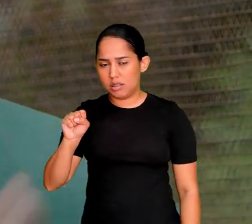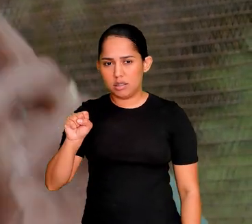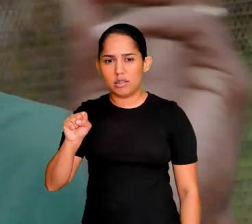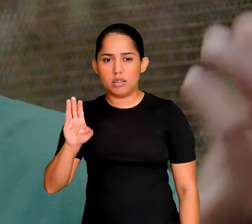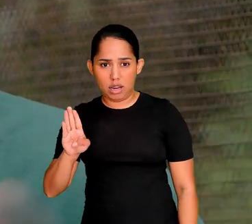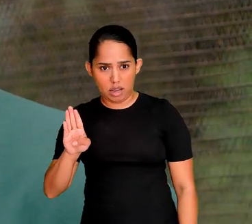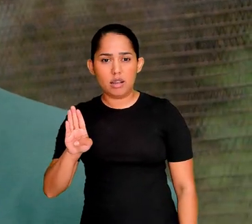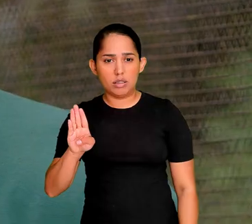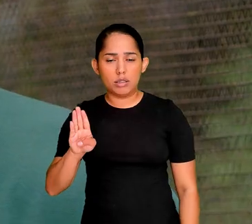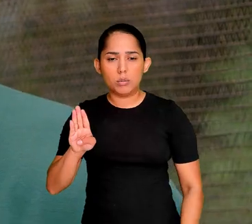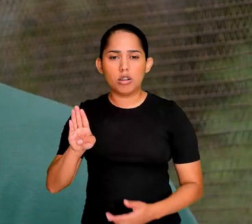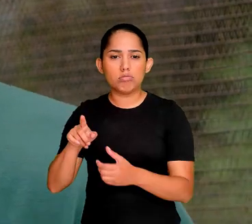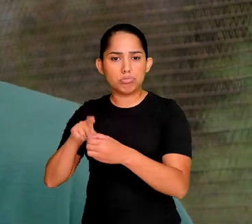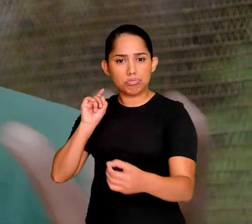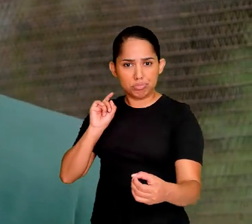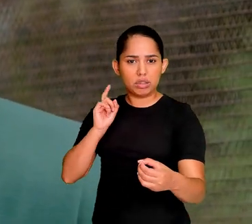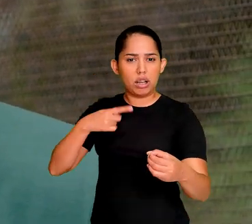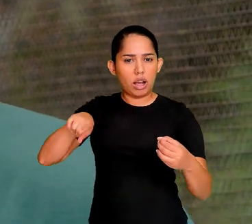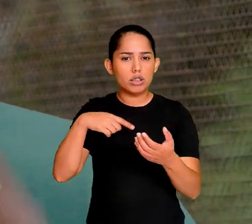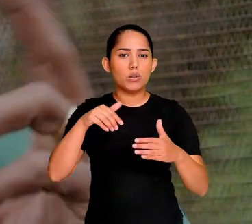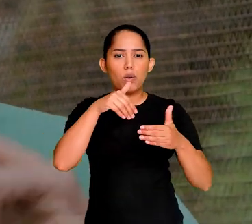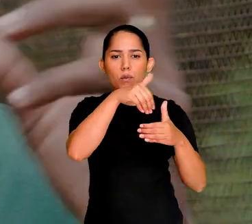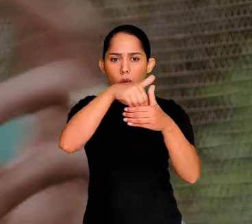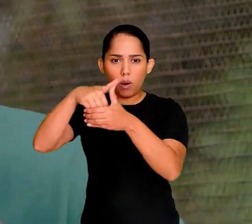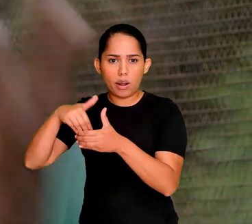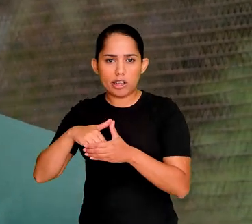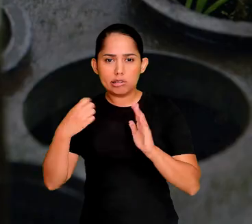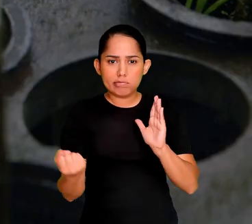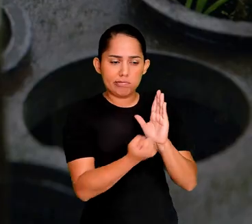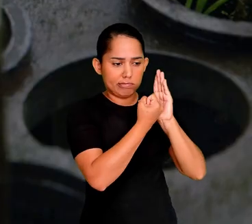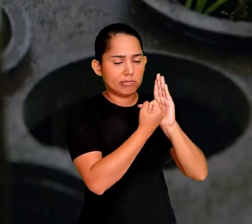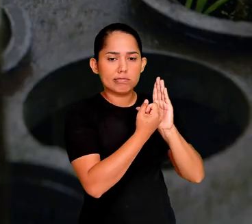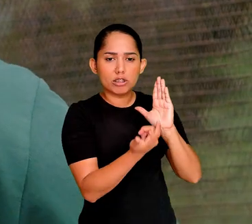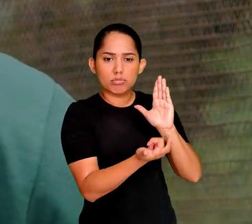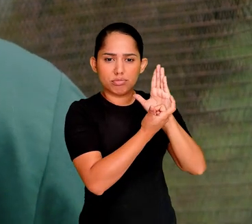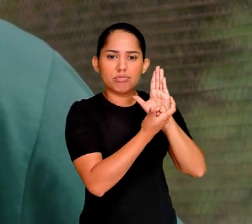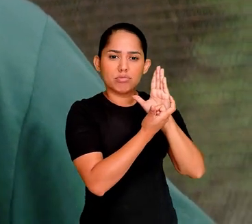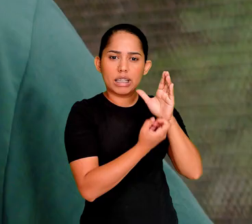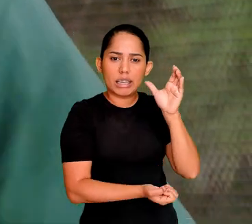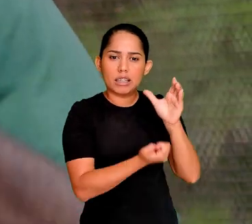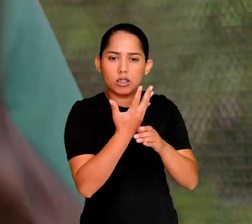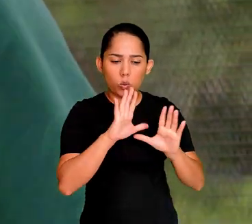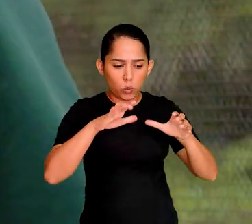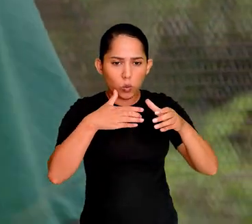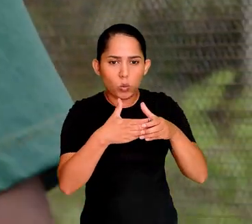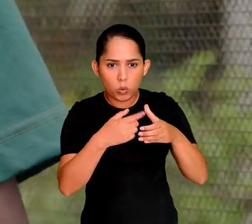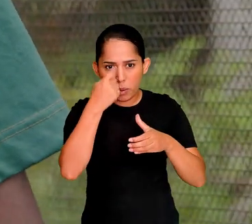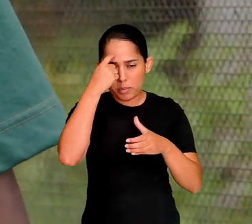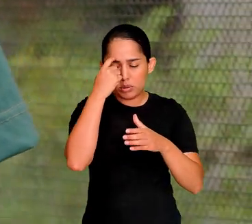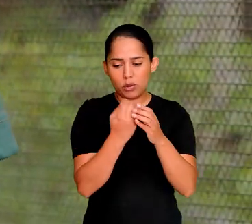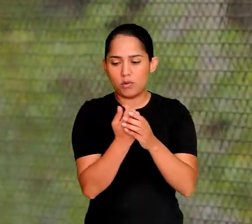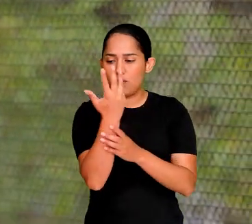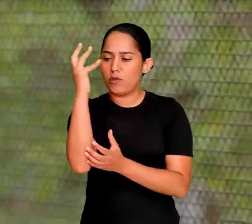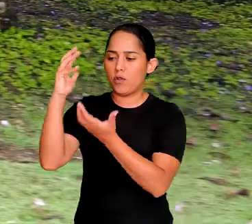IESB, e aí a gente fez uma votação com os agricultores para criar um emblema para a instituição, né? Mas foi ideia junto com um grupo de agricultores que